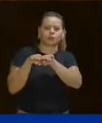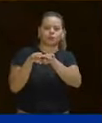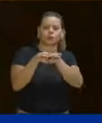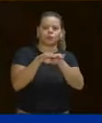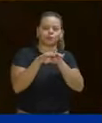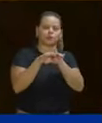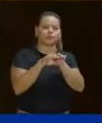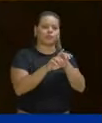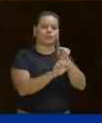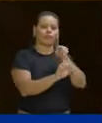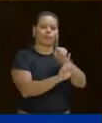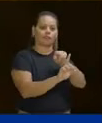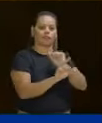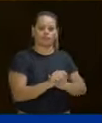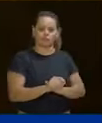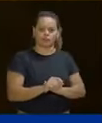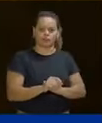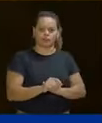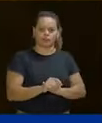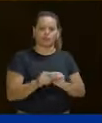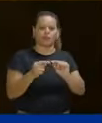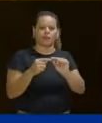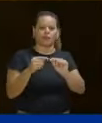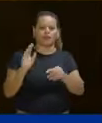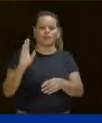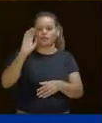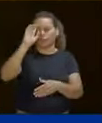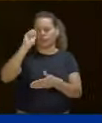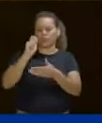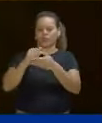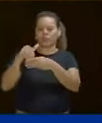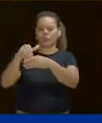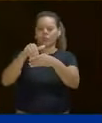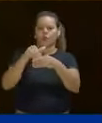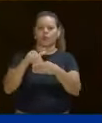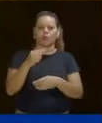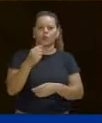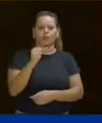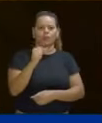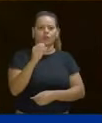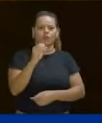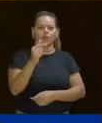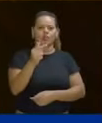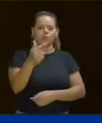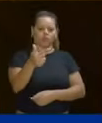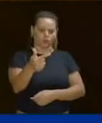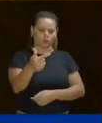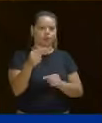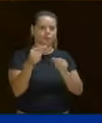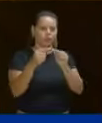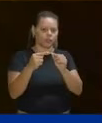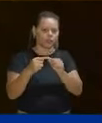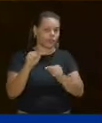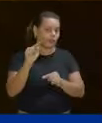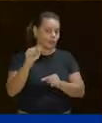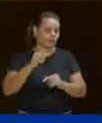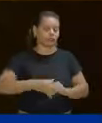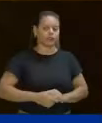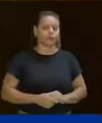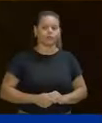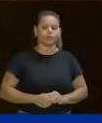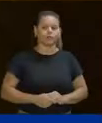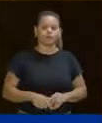da requerente, tá, do acórdão 8072. Tá? Procuramos uma